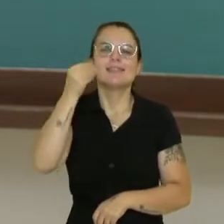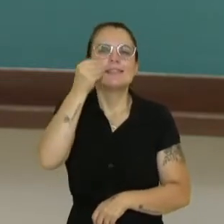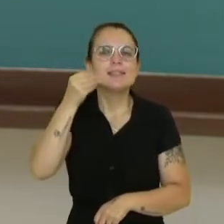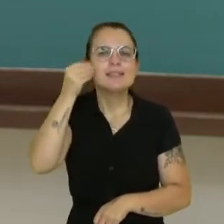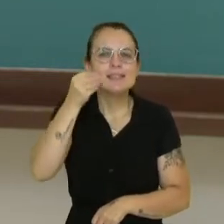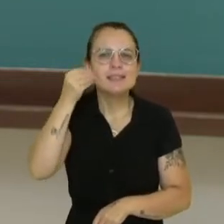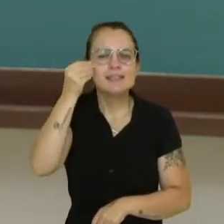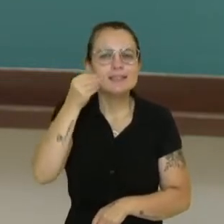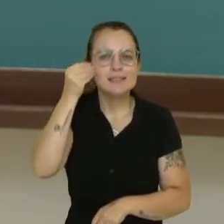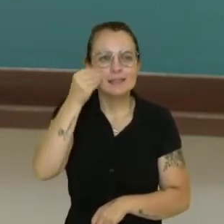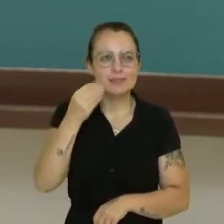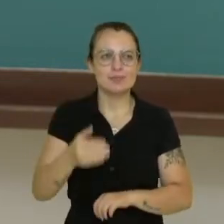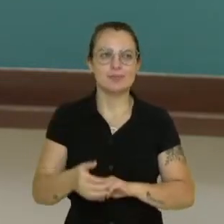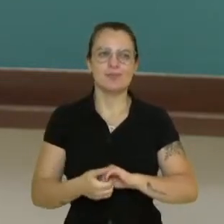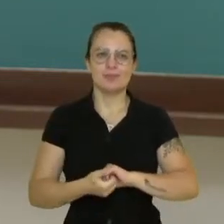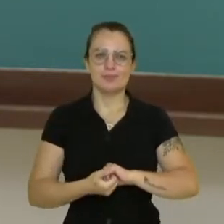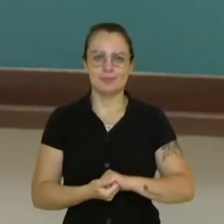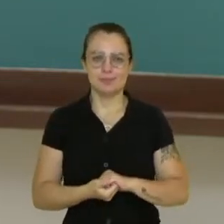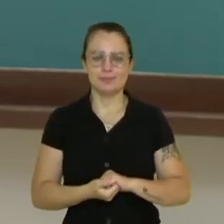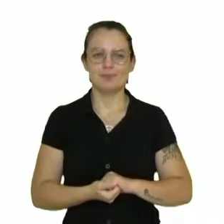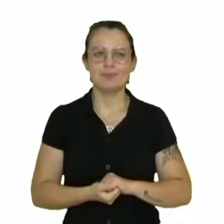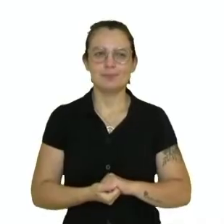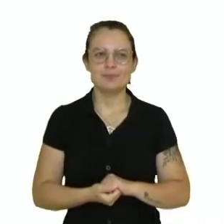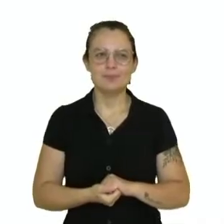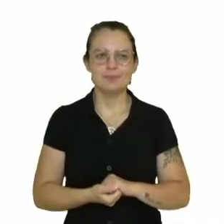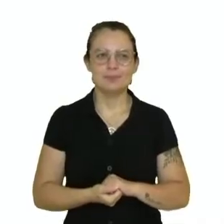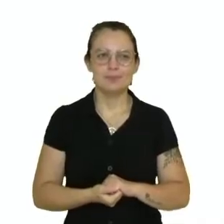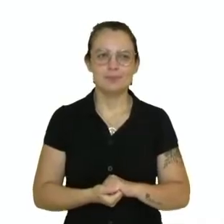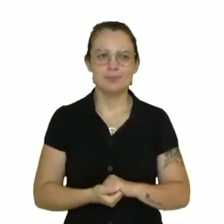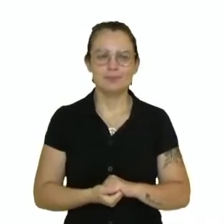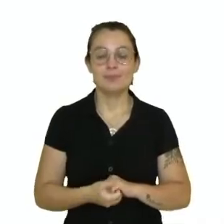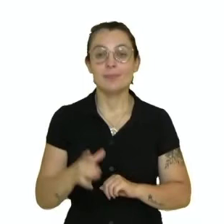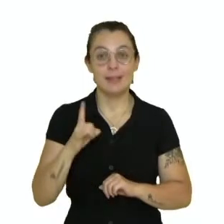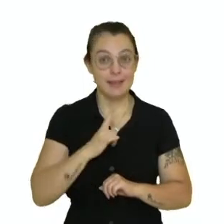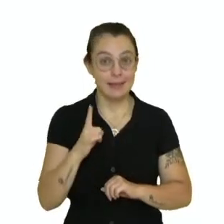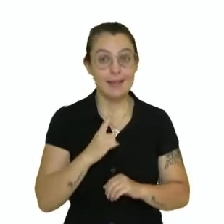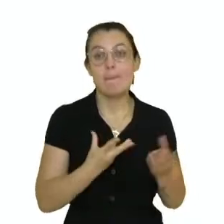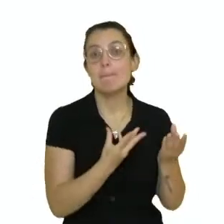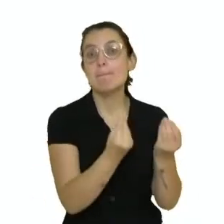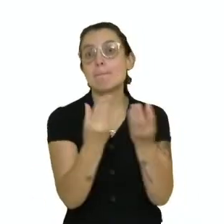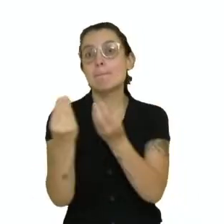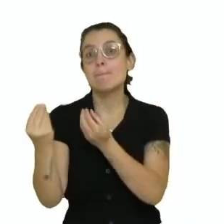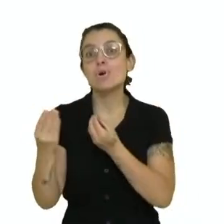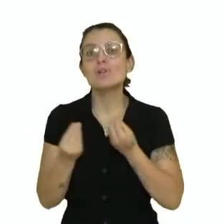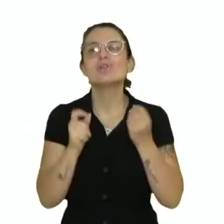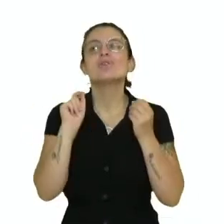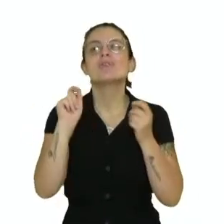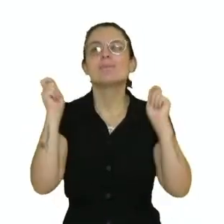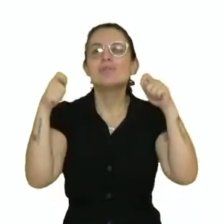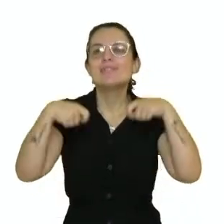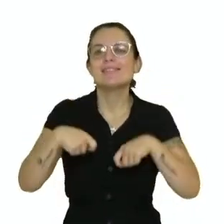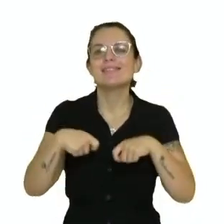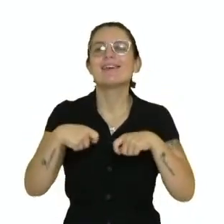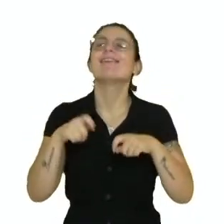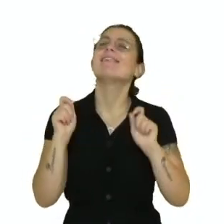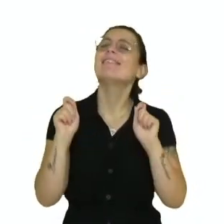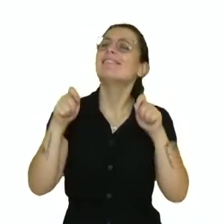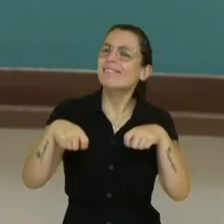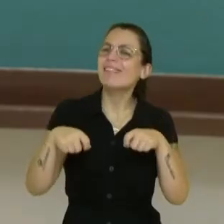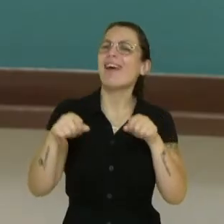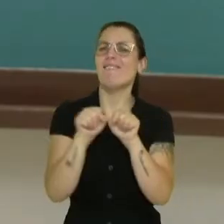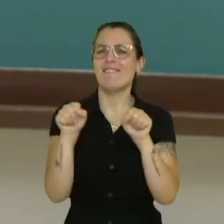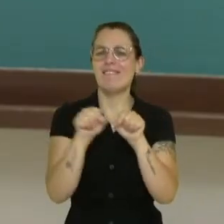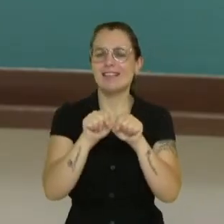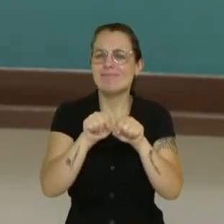experiências jamais vividas até então. Existem muitas e variadas possibilidades de produzir instrumentos